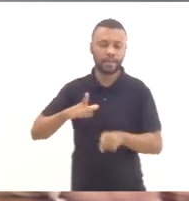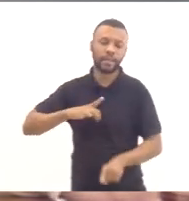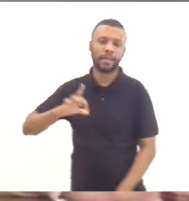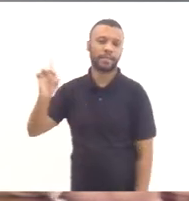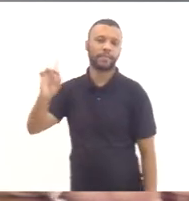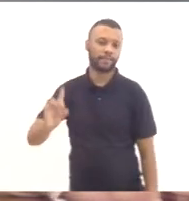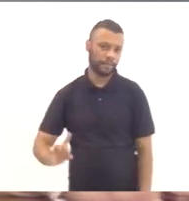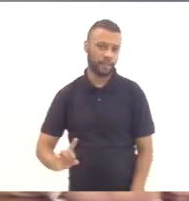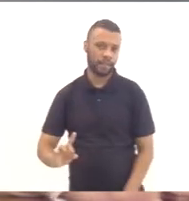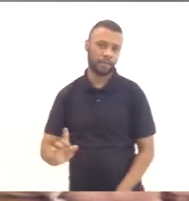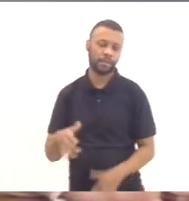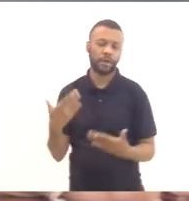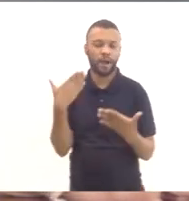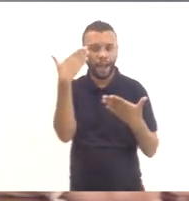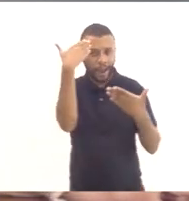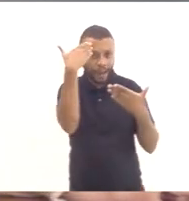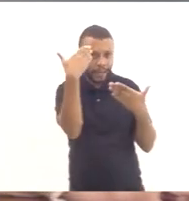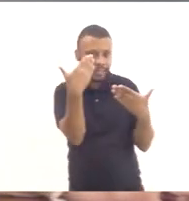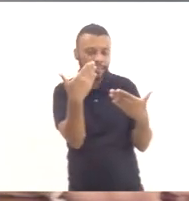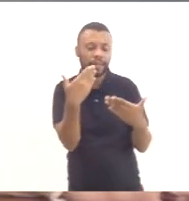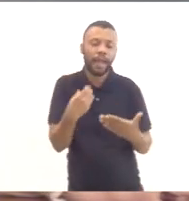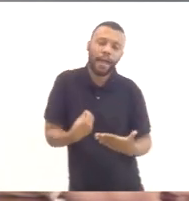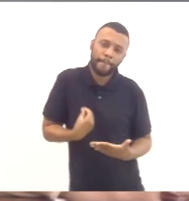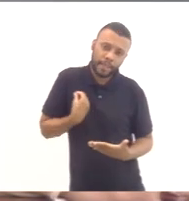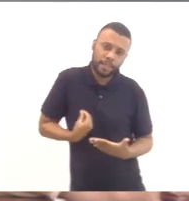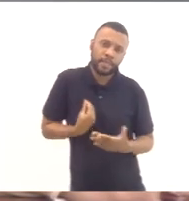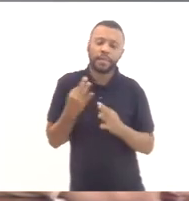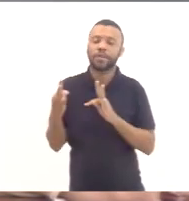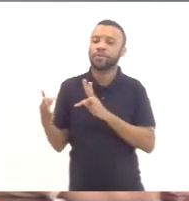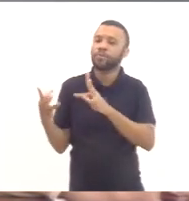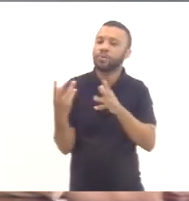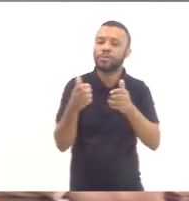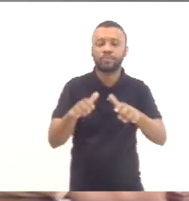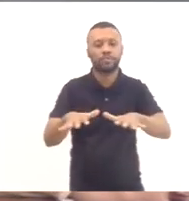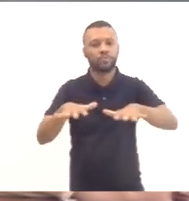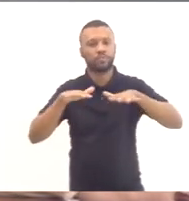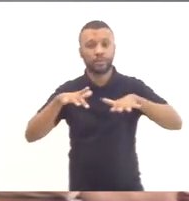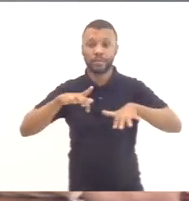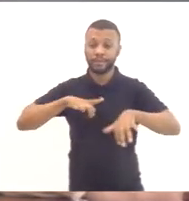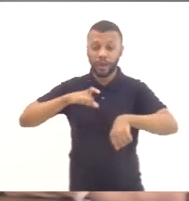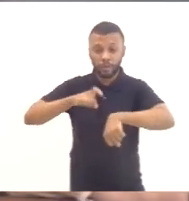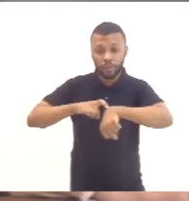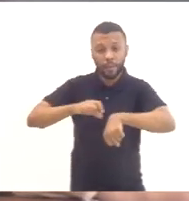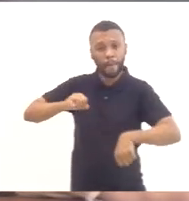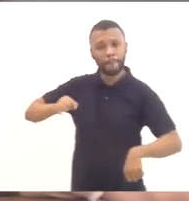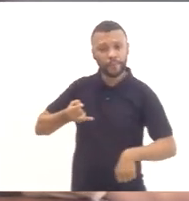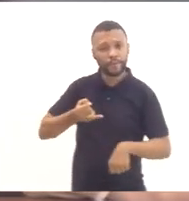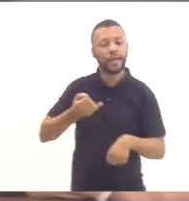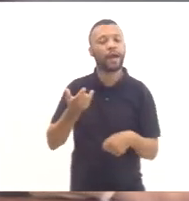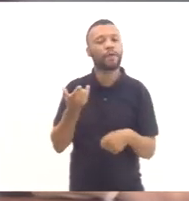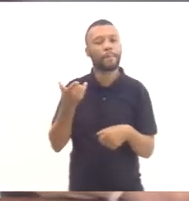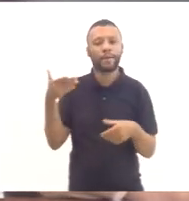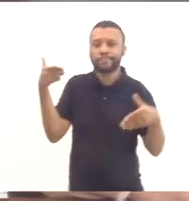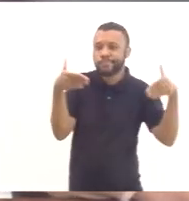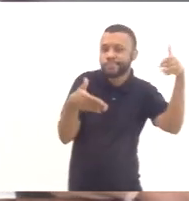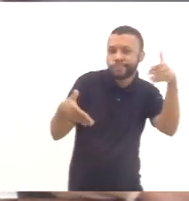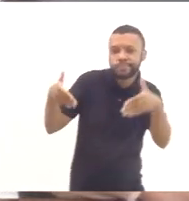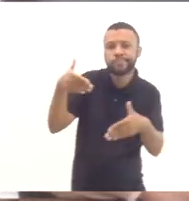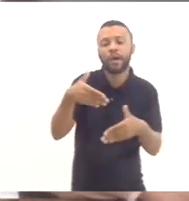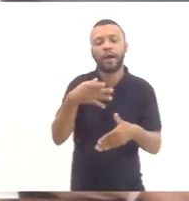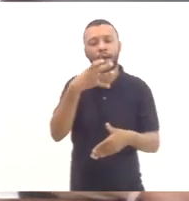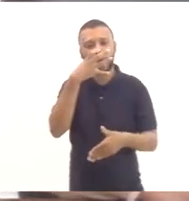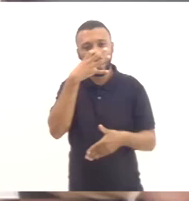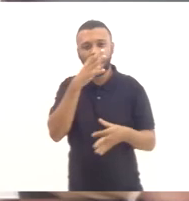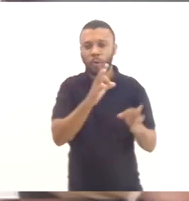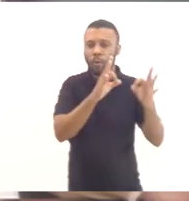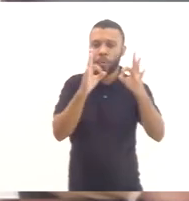E agradeço aqui a presença de todos também que dispuseram do seu tempo para nos ouvir